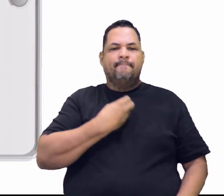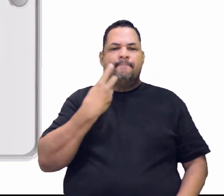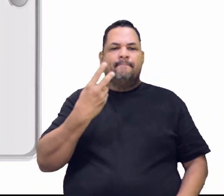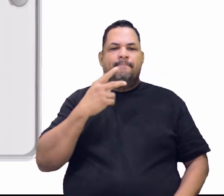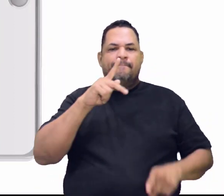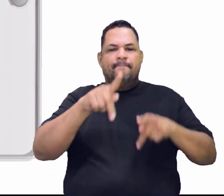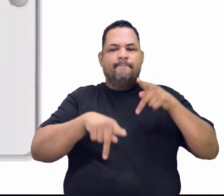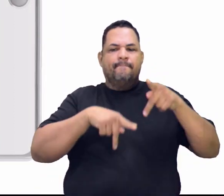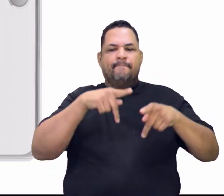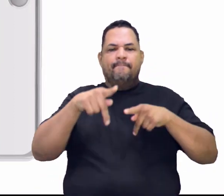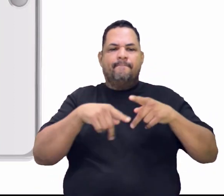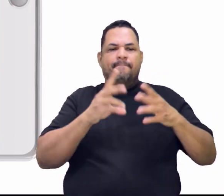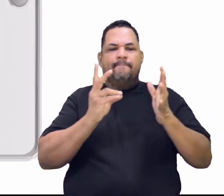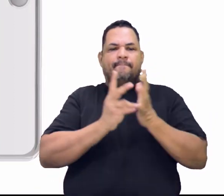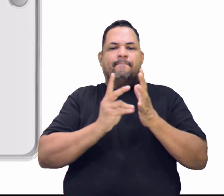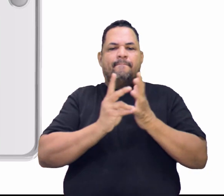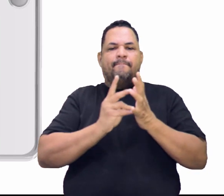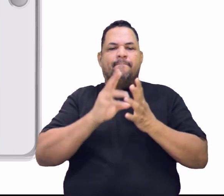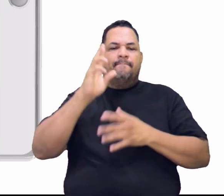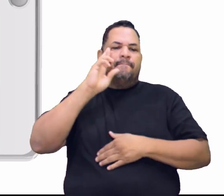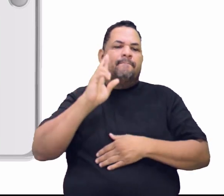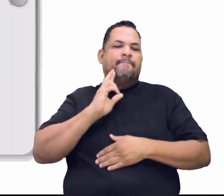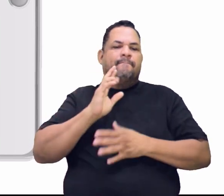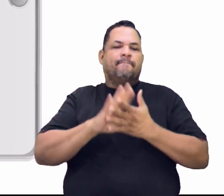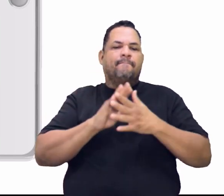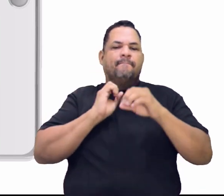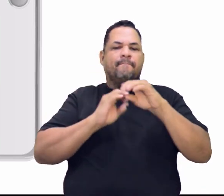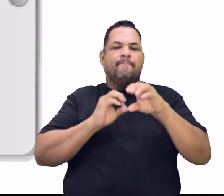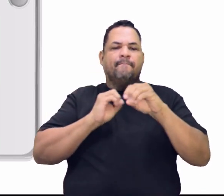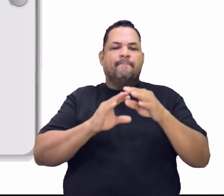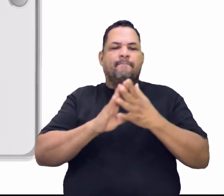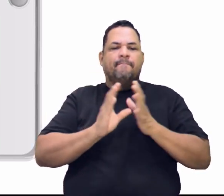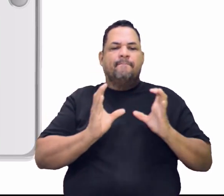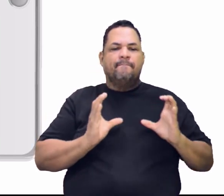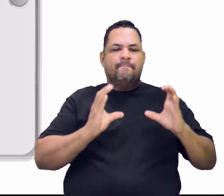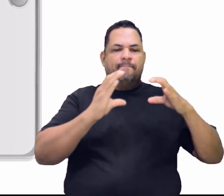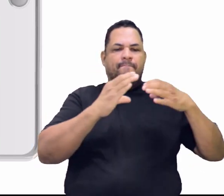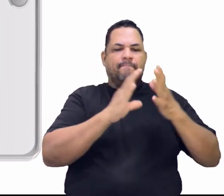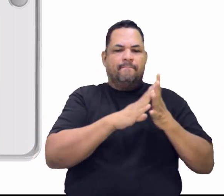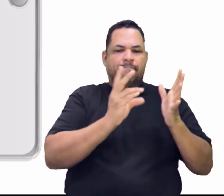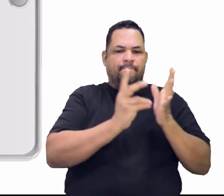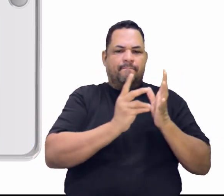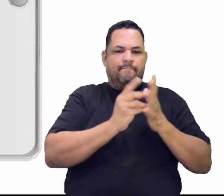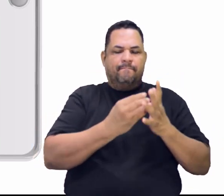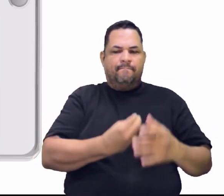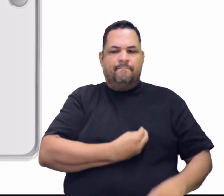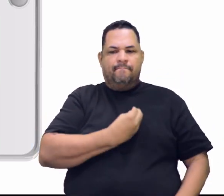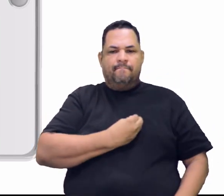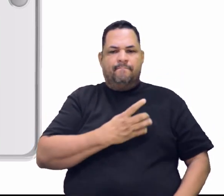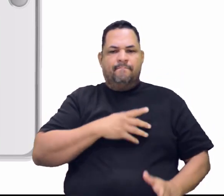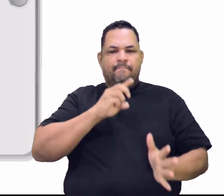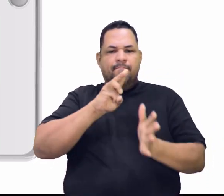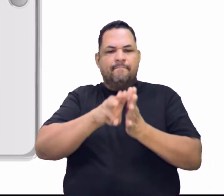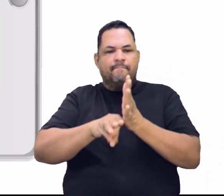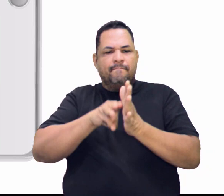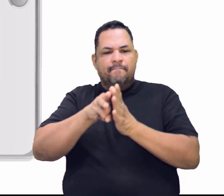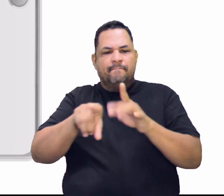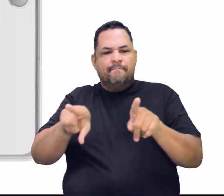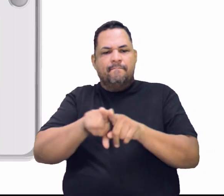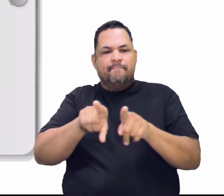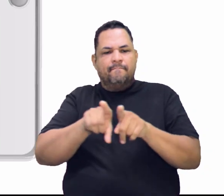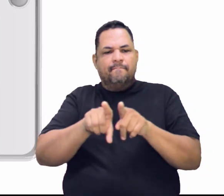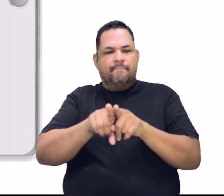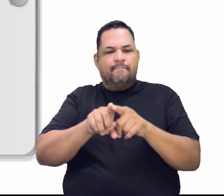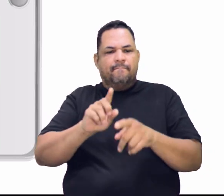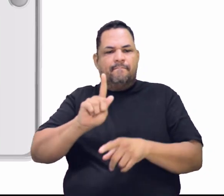os povos indígenas de Rondônia. E aí nós abordamos os grupos indígenas que viviam no Madeira e no Guaporé.